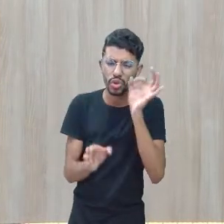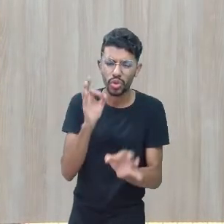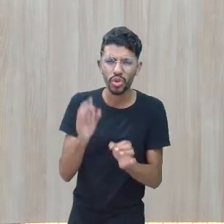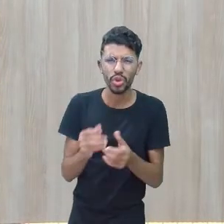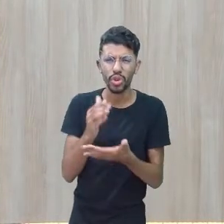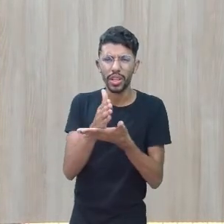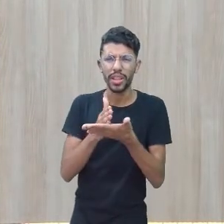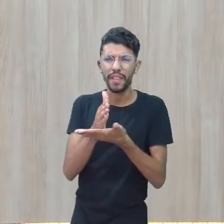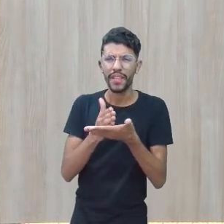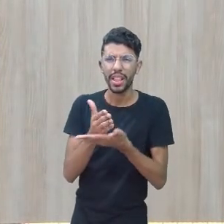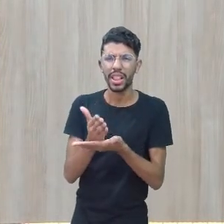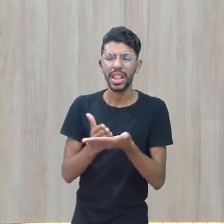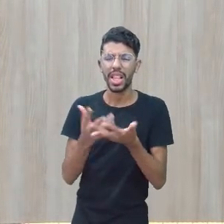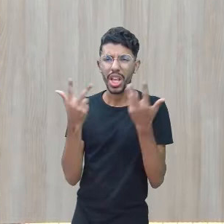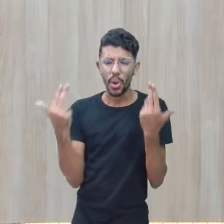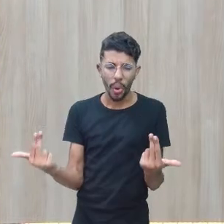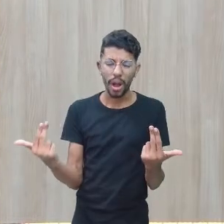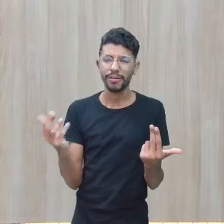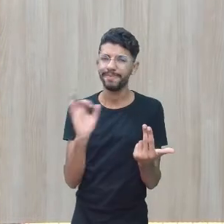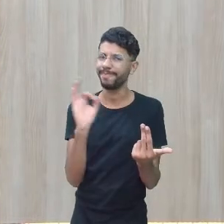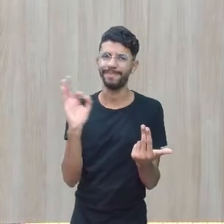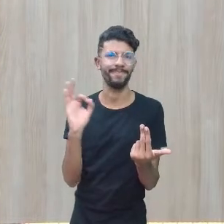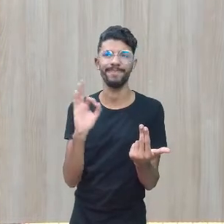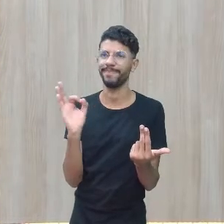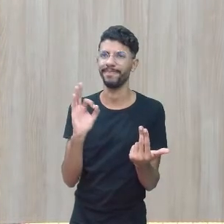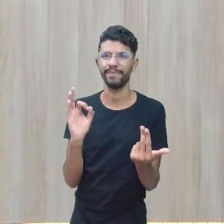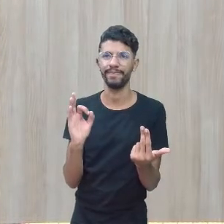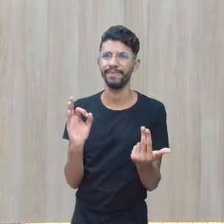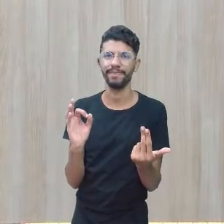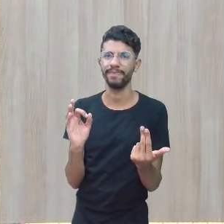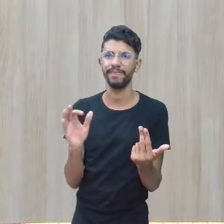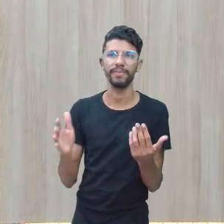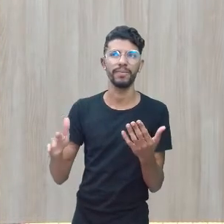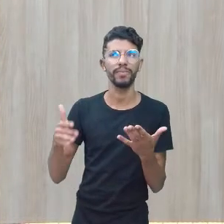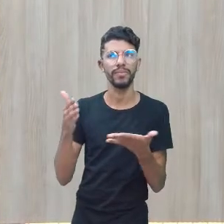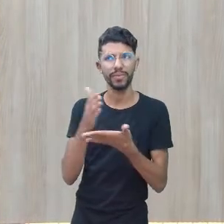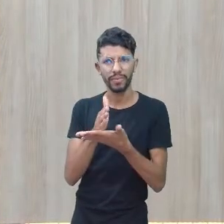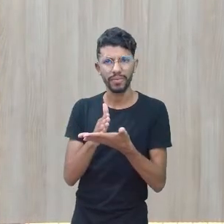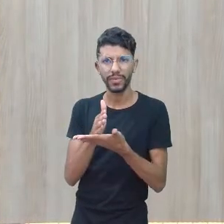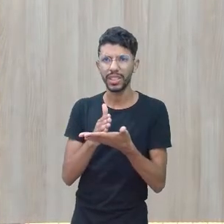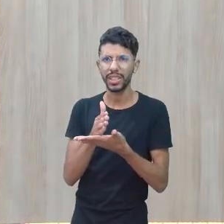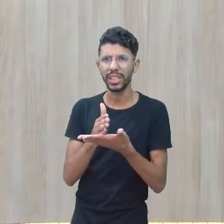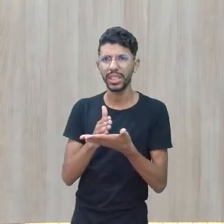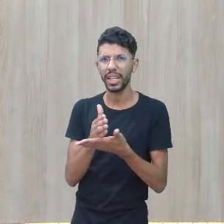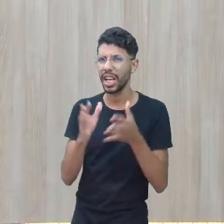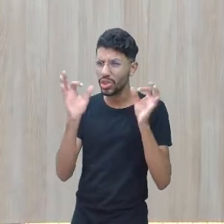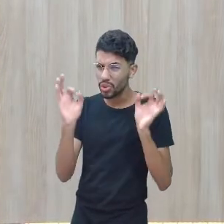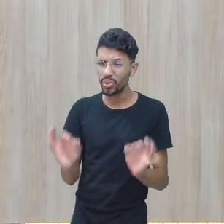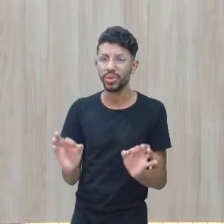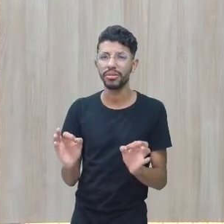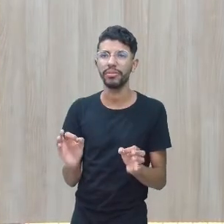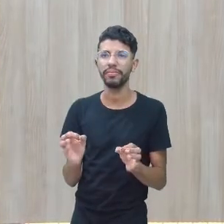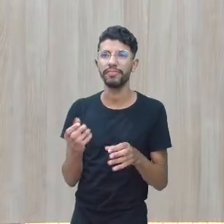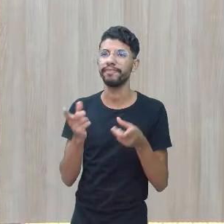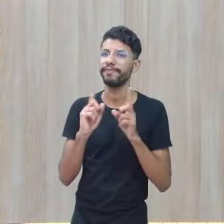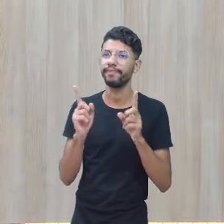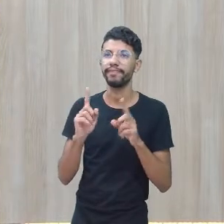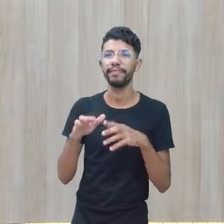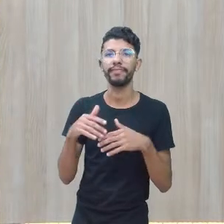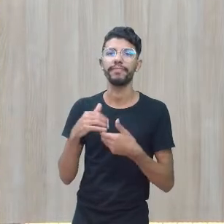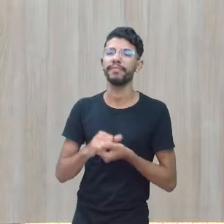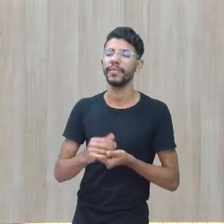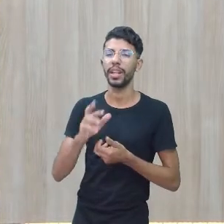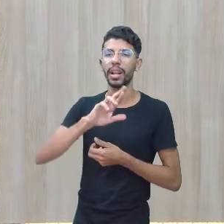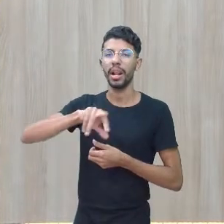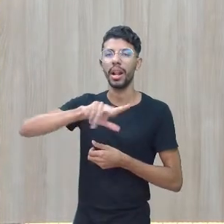acordo com o esforço que cada um fez, é justo fazer a divisão na metade, se o esforço não foi na metade. Então,